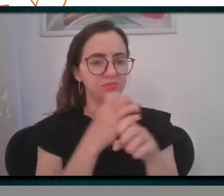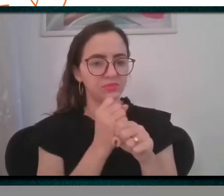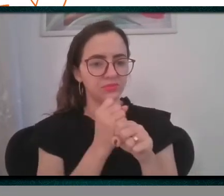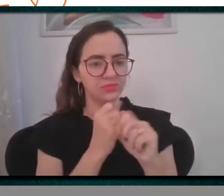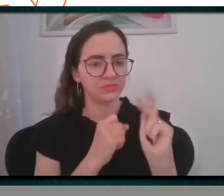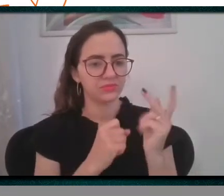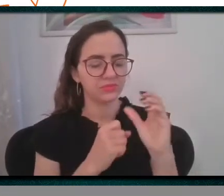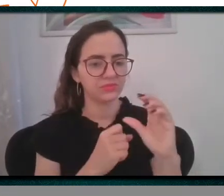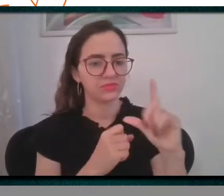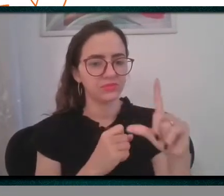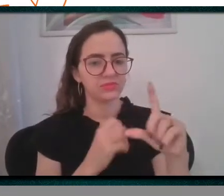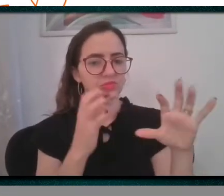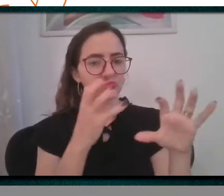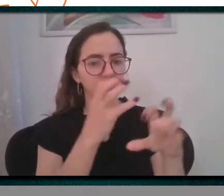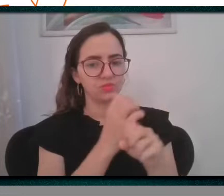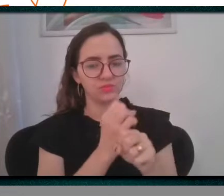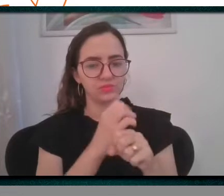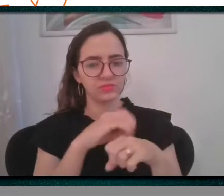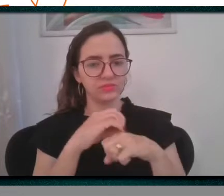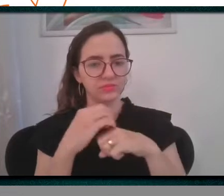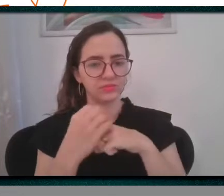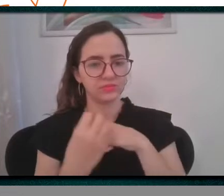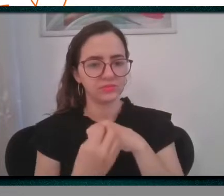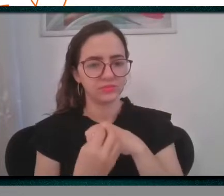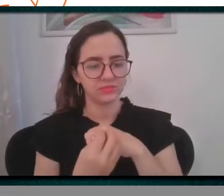ionizadas aqui, é isso de cá, ó.